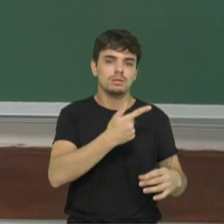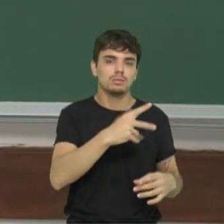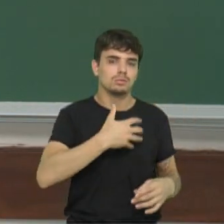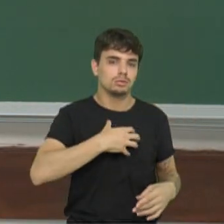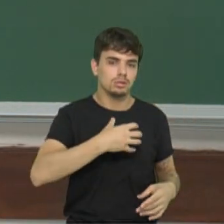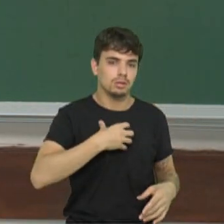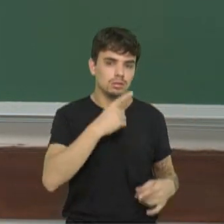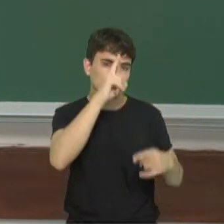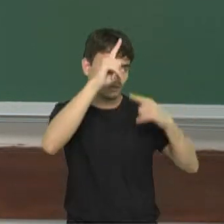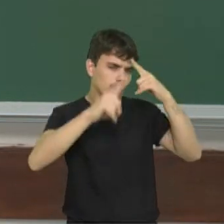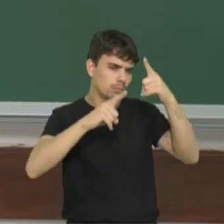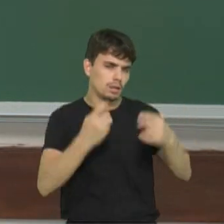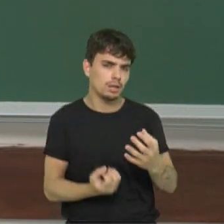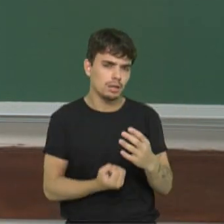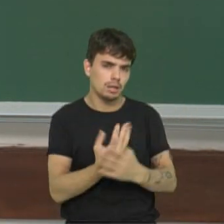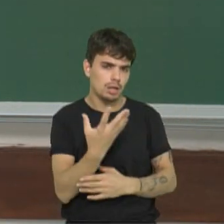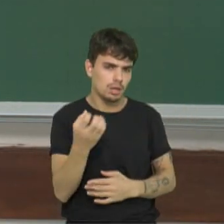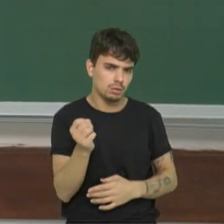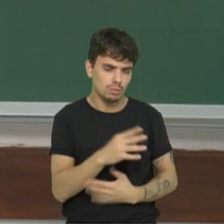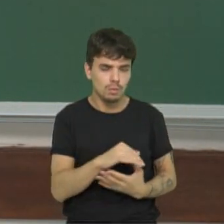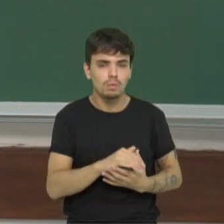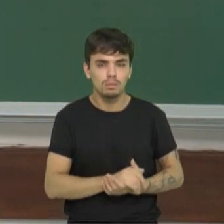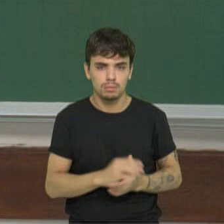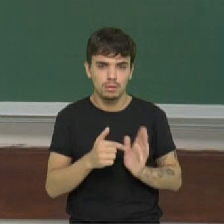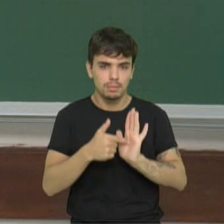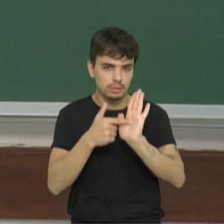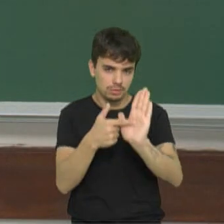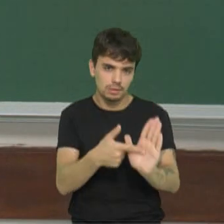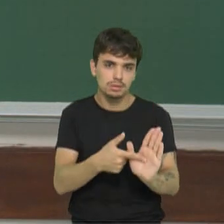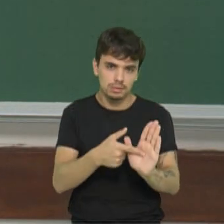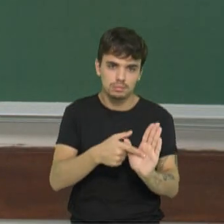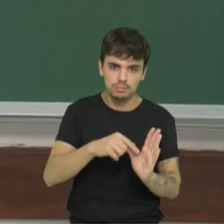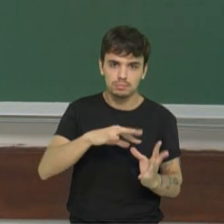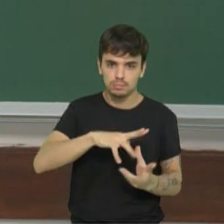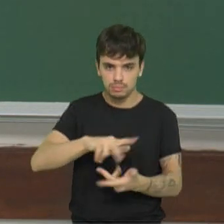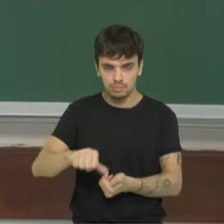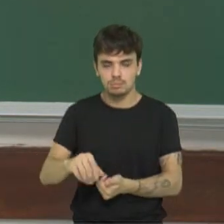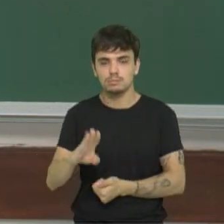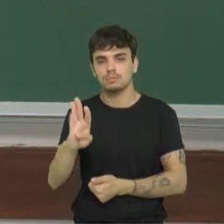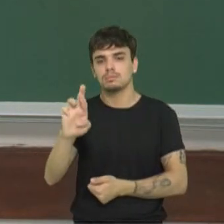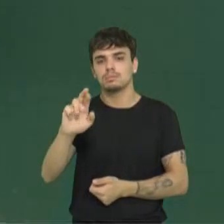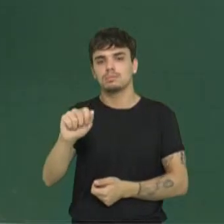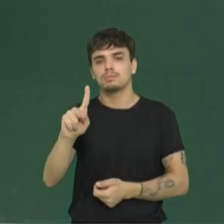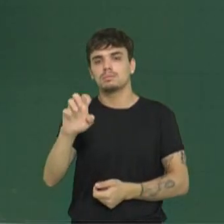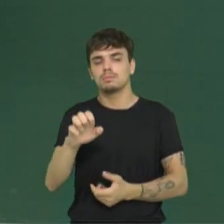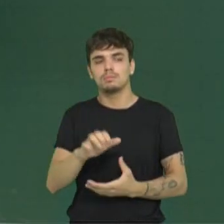suas improvisações ali na apresentação global do breakdance, ok?